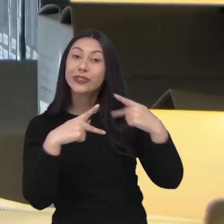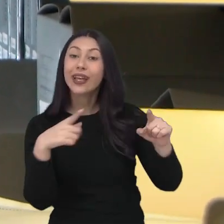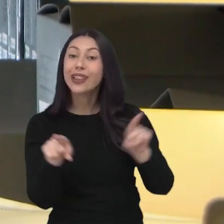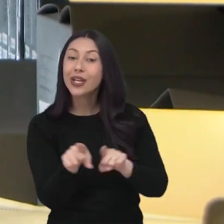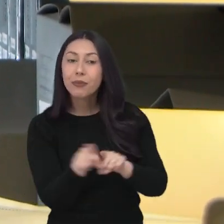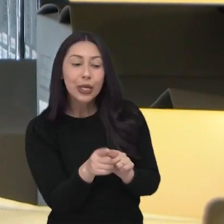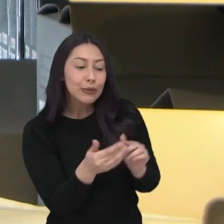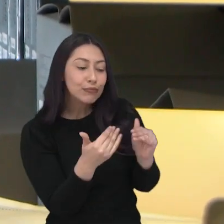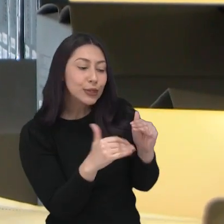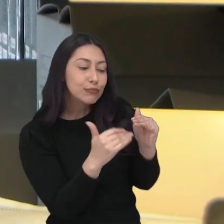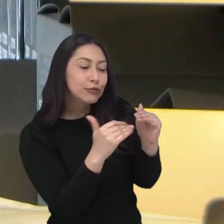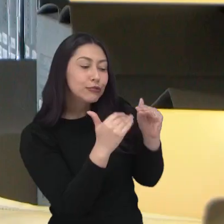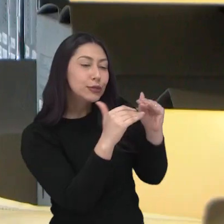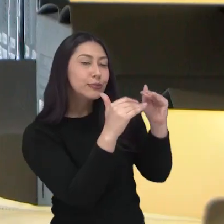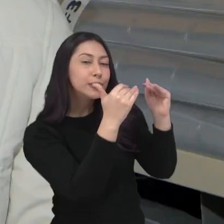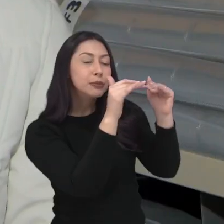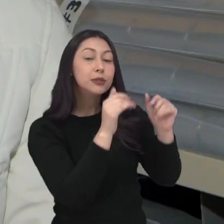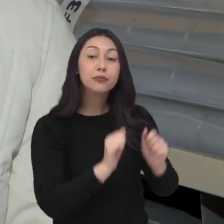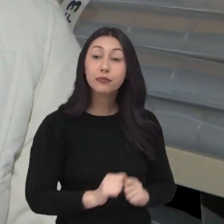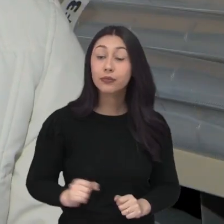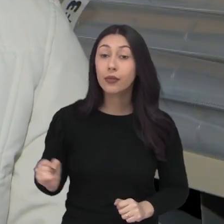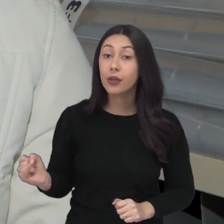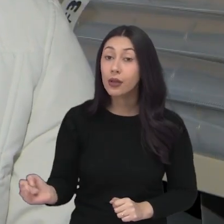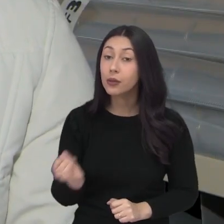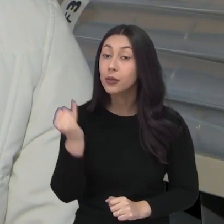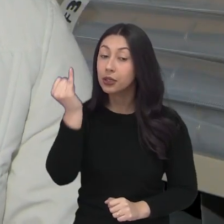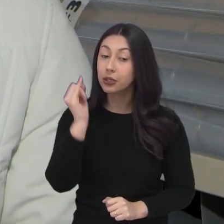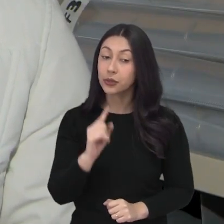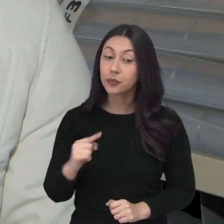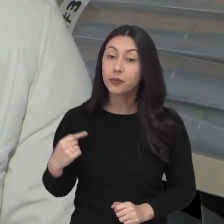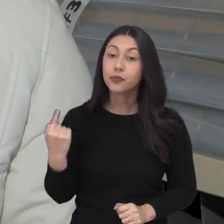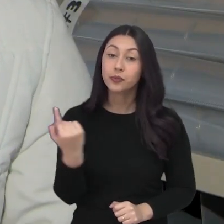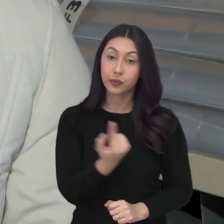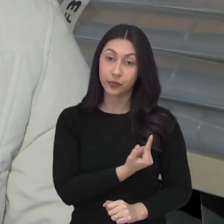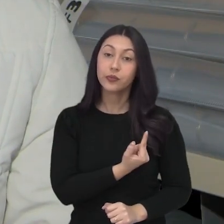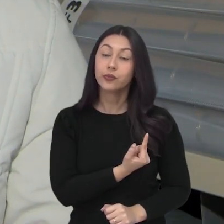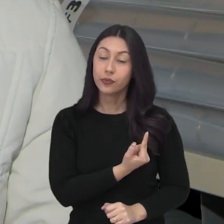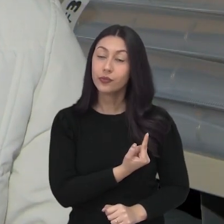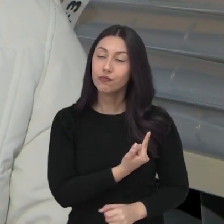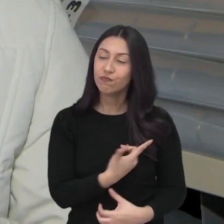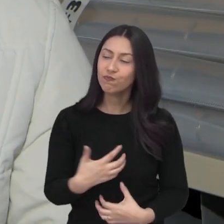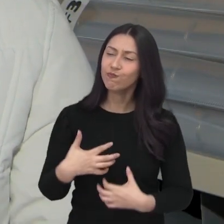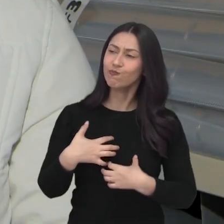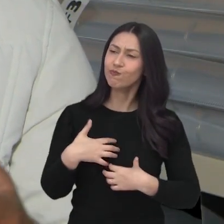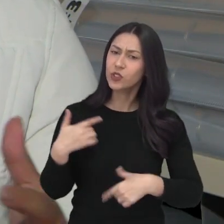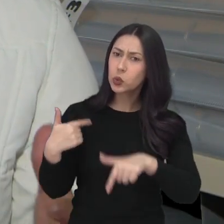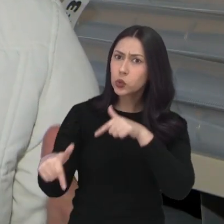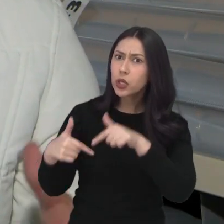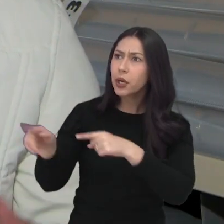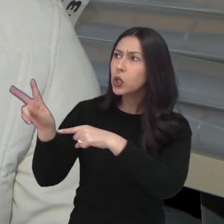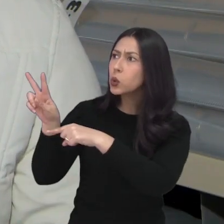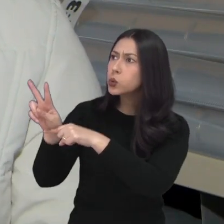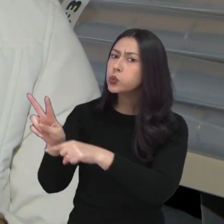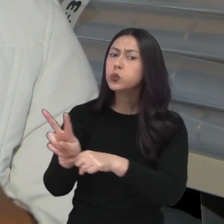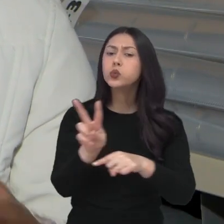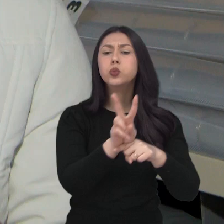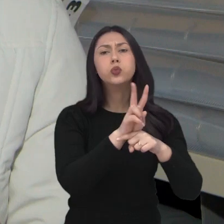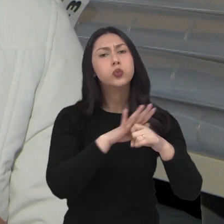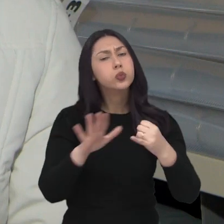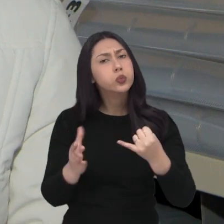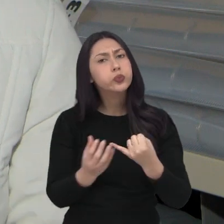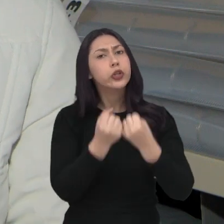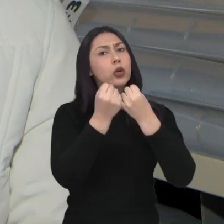José também está guardada aqui. Então isso é muito importante para a gente, nós sentimos isso como sendo um trabalho de preservação